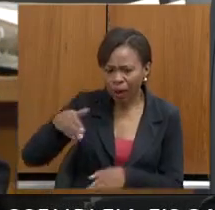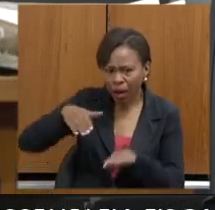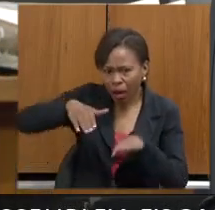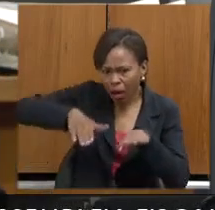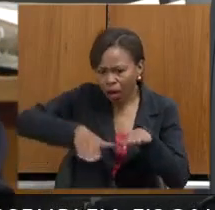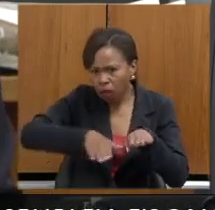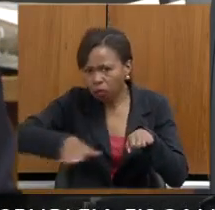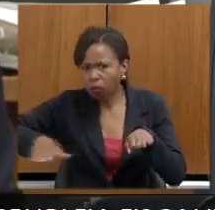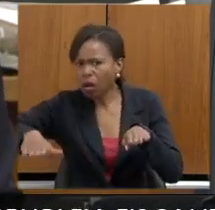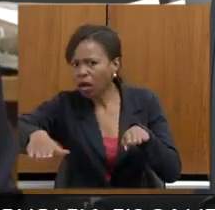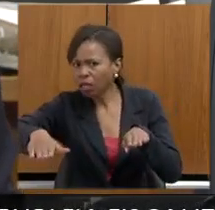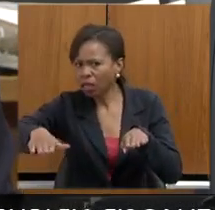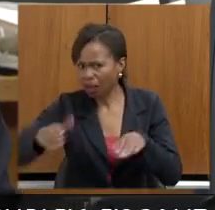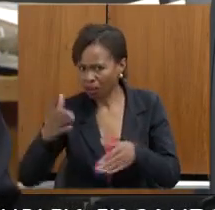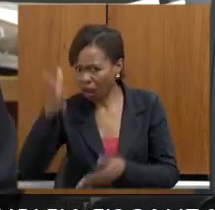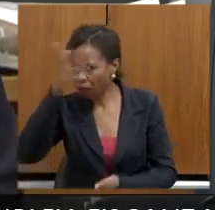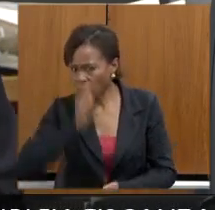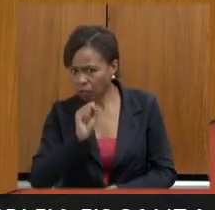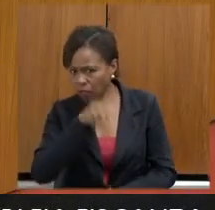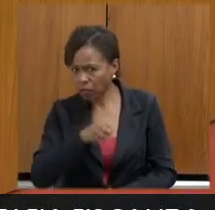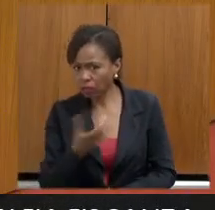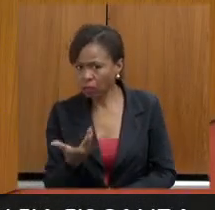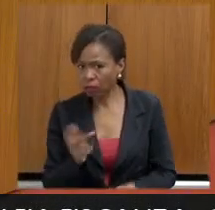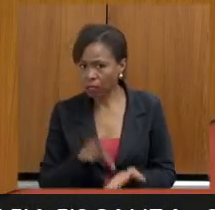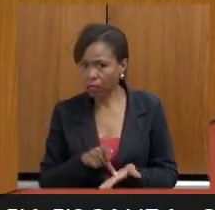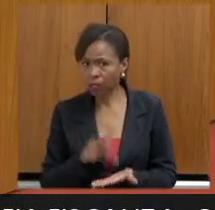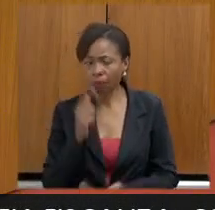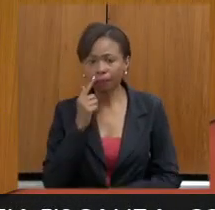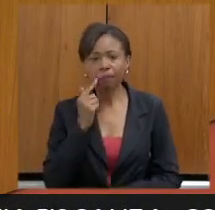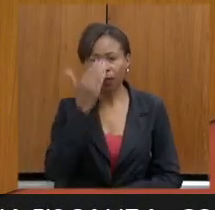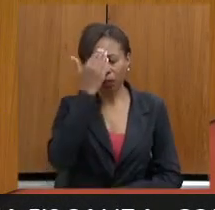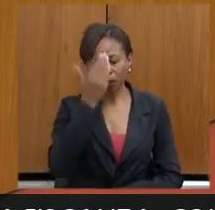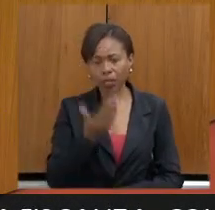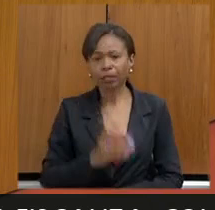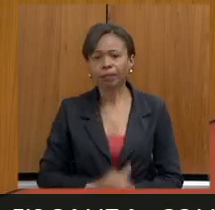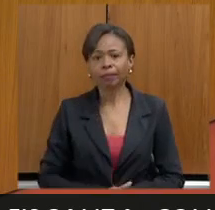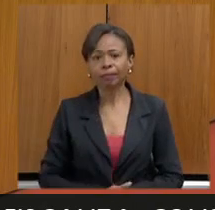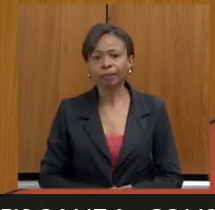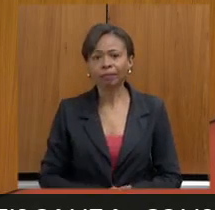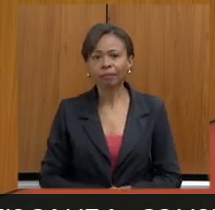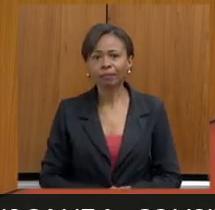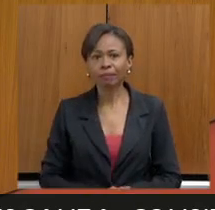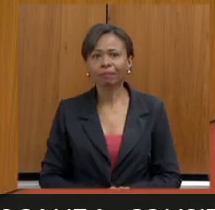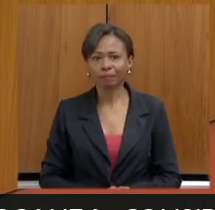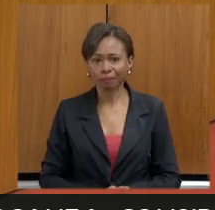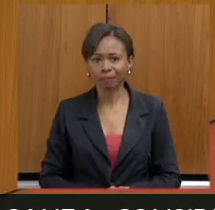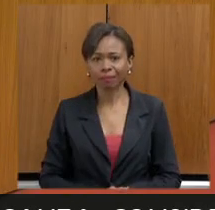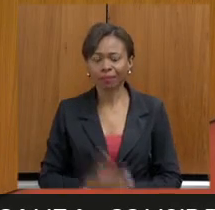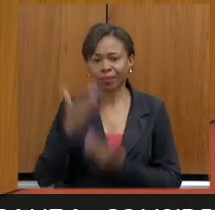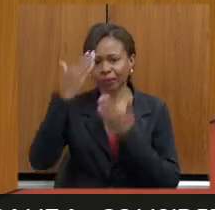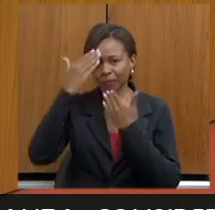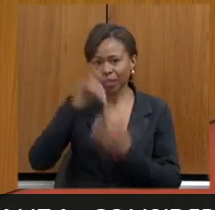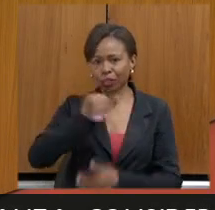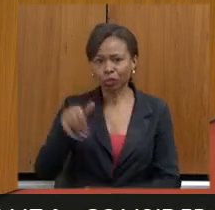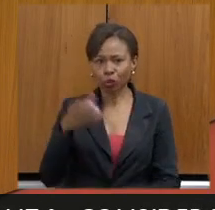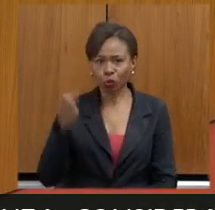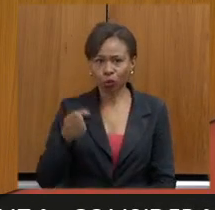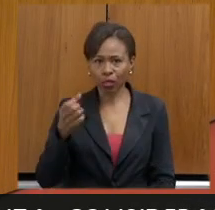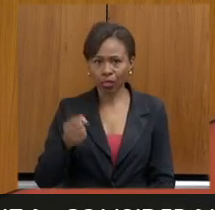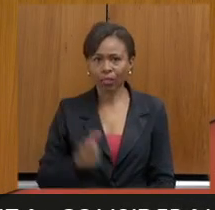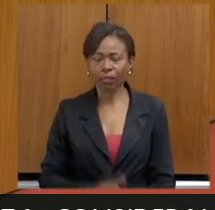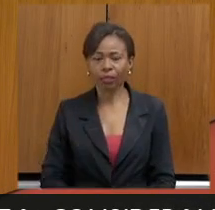vai atender mesmo Obrigado de passagem dele forró dados Eu tenho palavra Obrigado Deputado João Leite